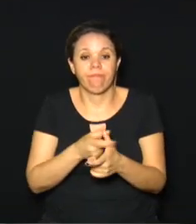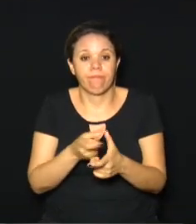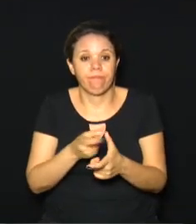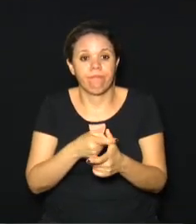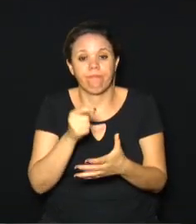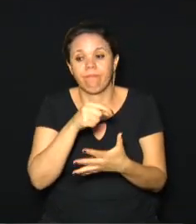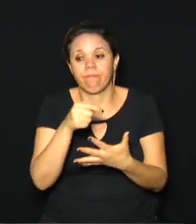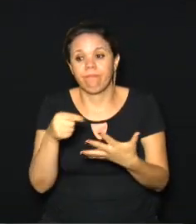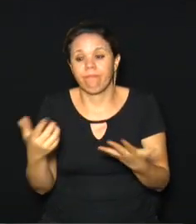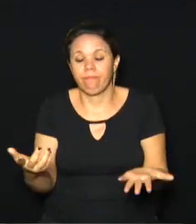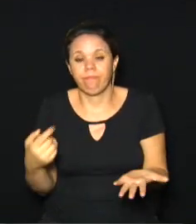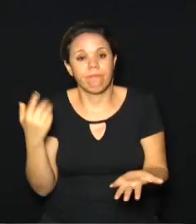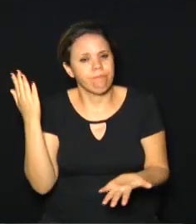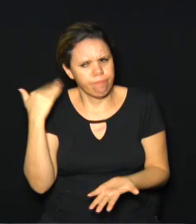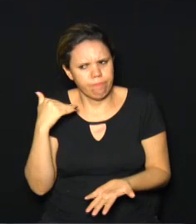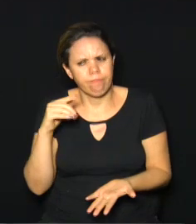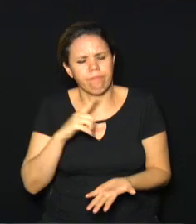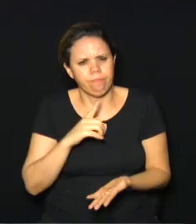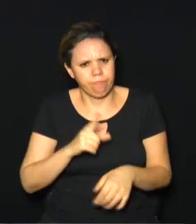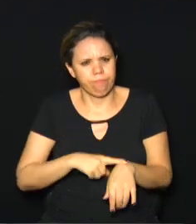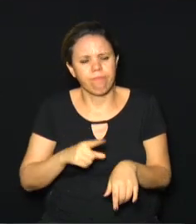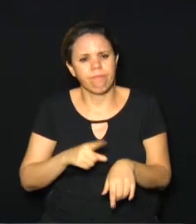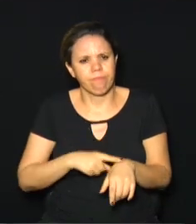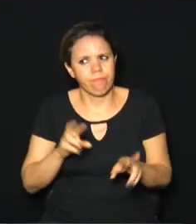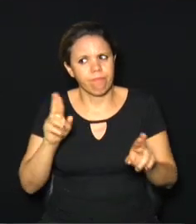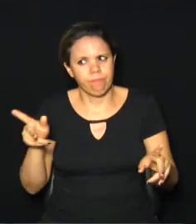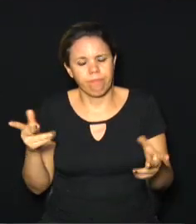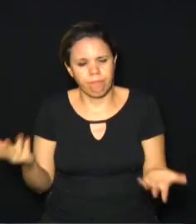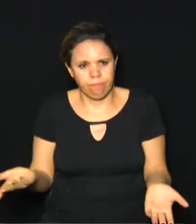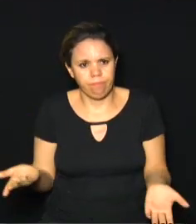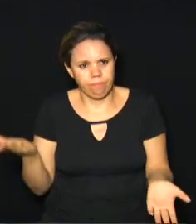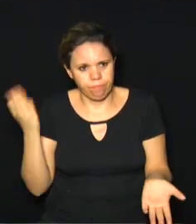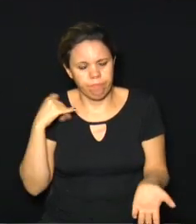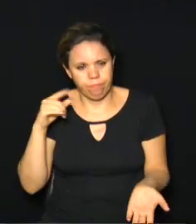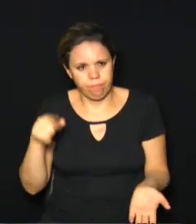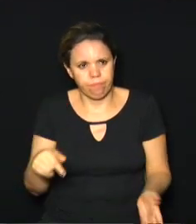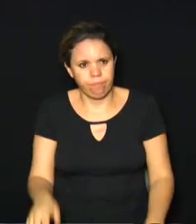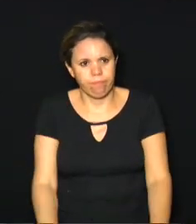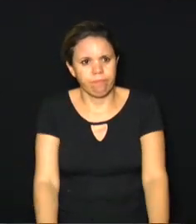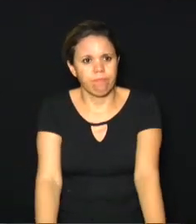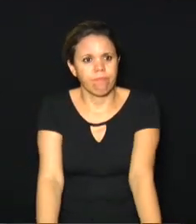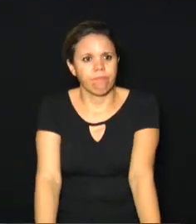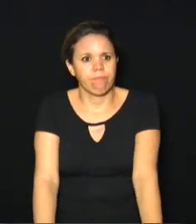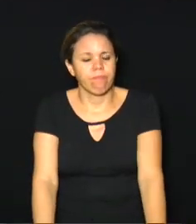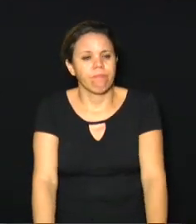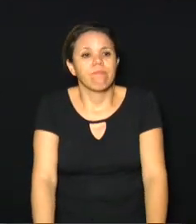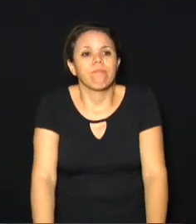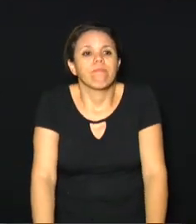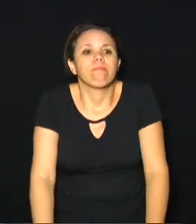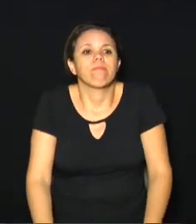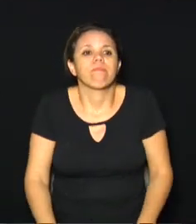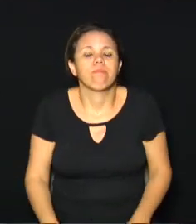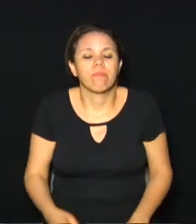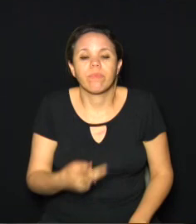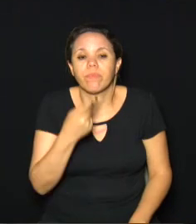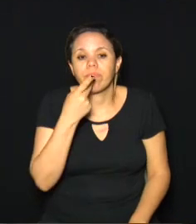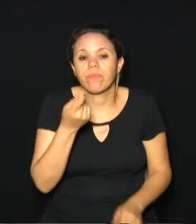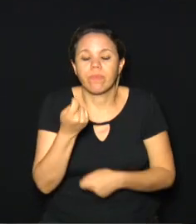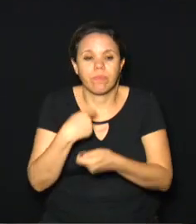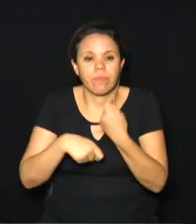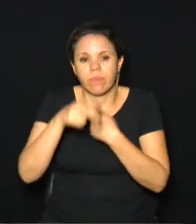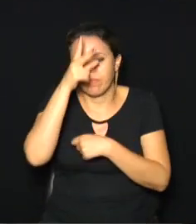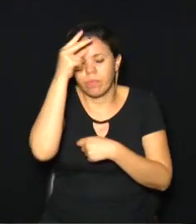Obviamente que nós sabemos que o momento agora é um momento diferente, né? Nós sabemos disso. Agora, nós estamos falando da